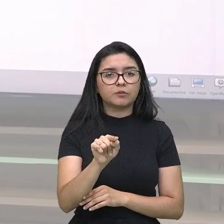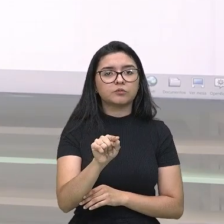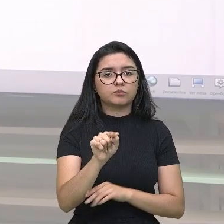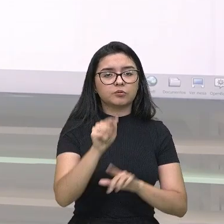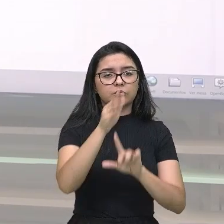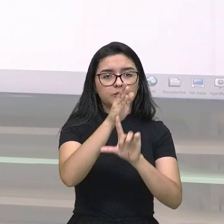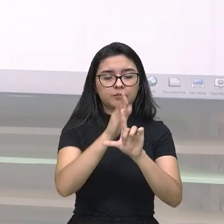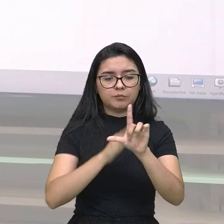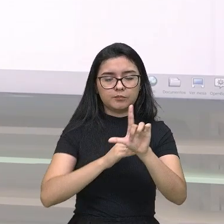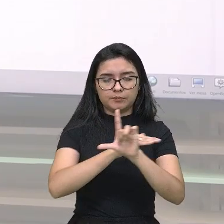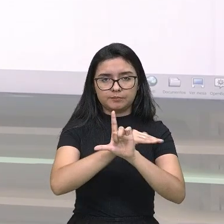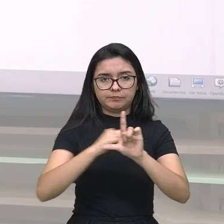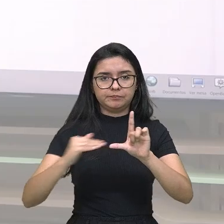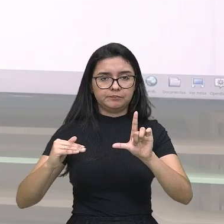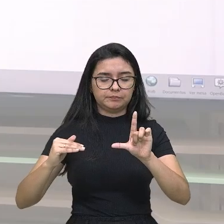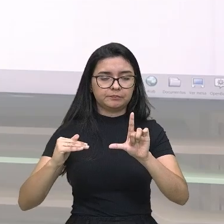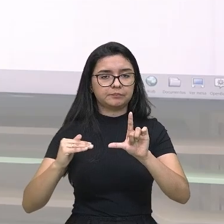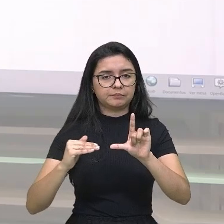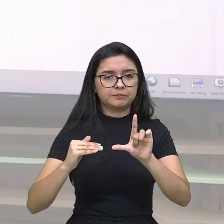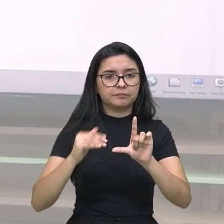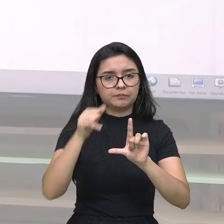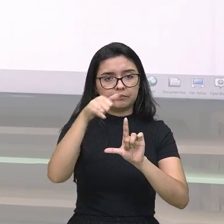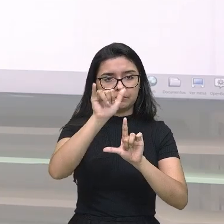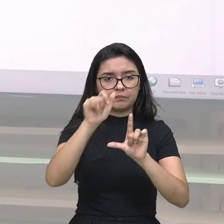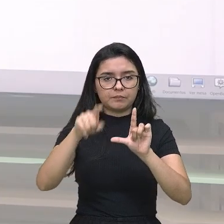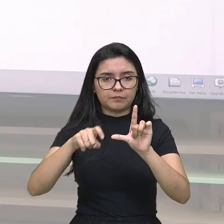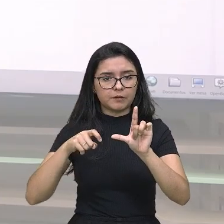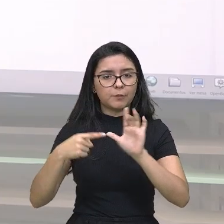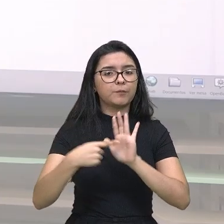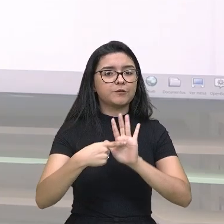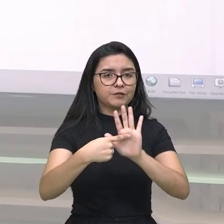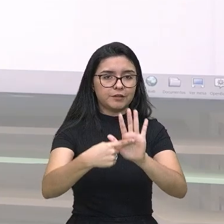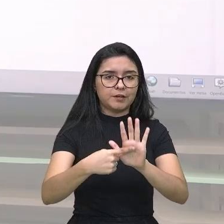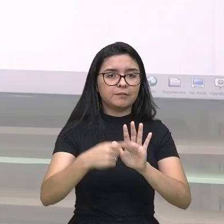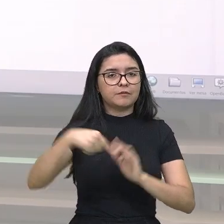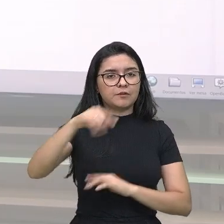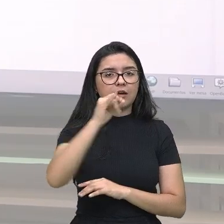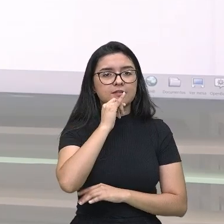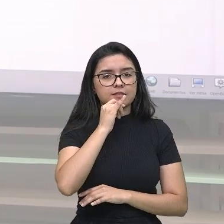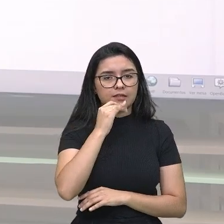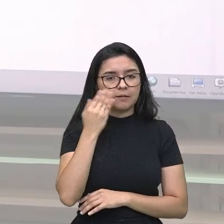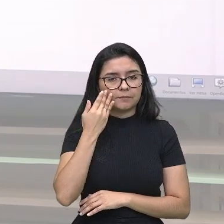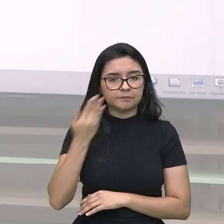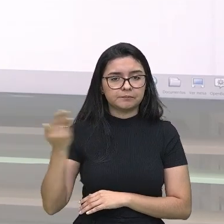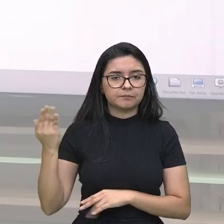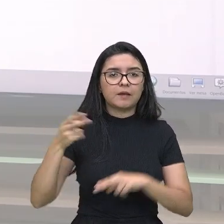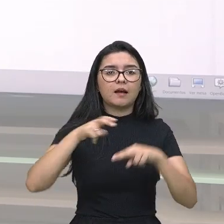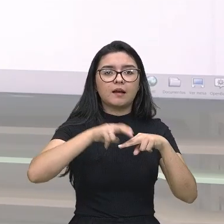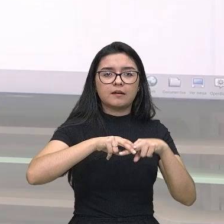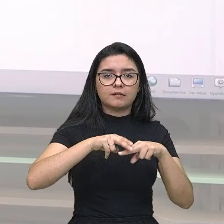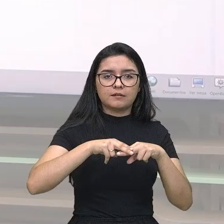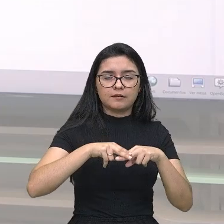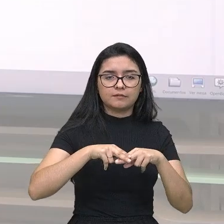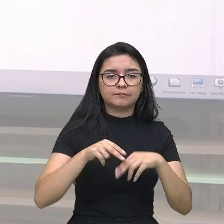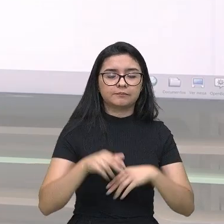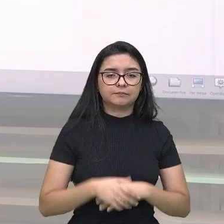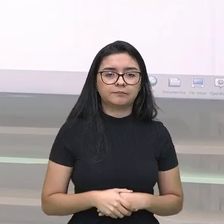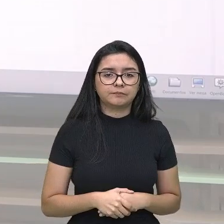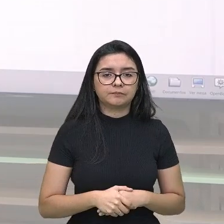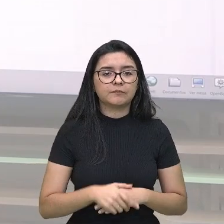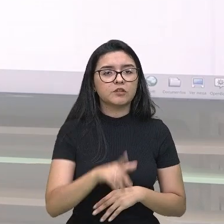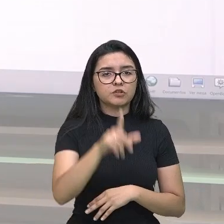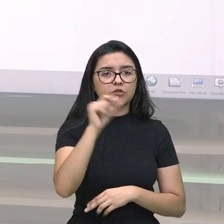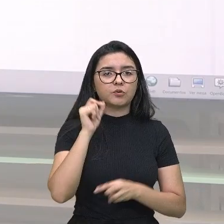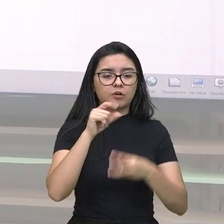plano cartesiano, tá bom? E aí o professor ilustrou para você a situação aqui, usando aqui a ideia da escolha